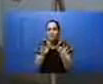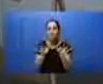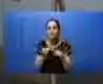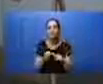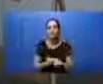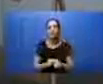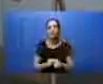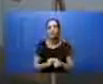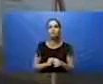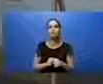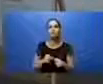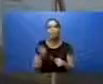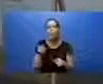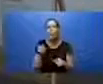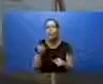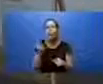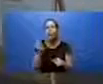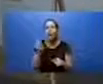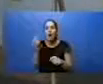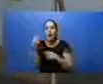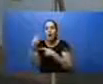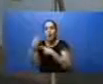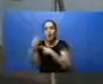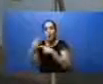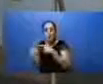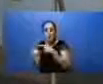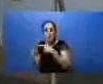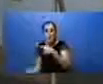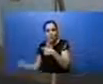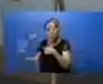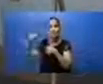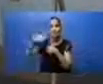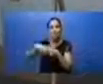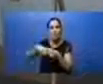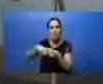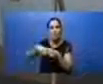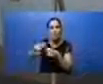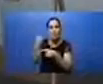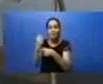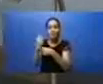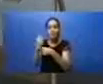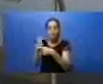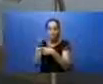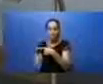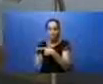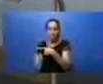Bom, quantos 1/2 cabem em 1/3?